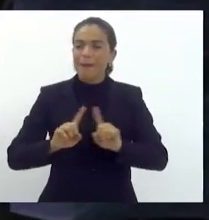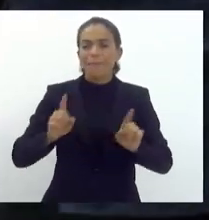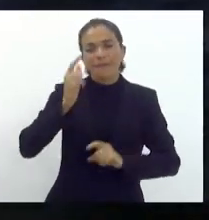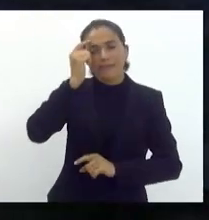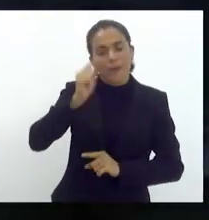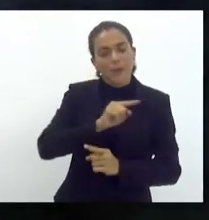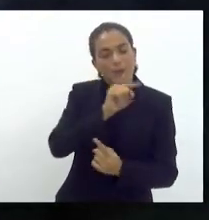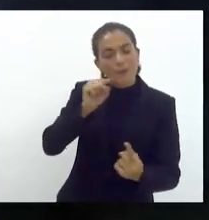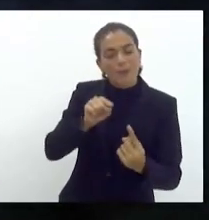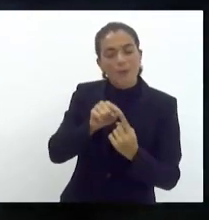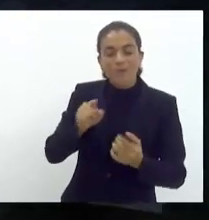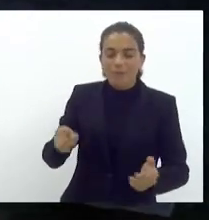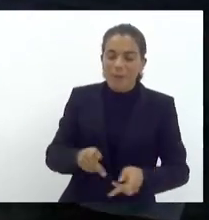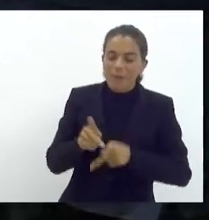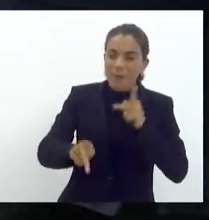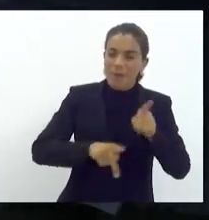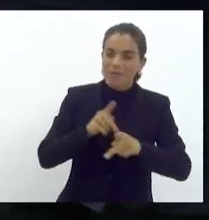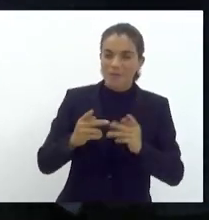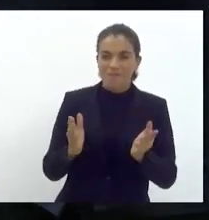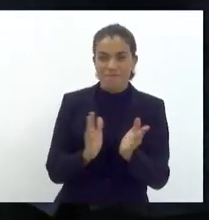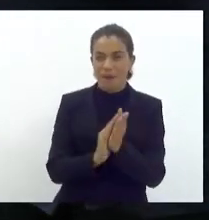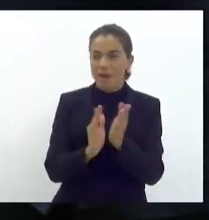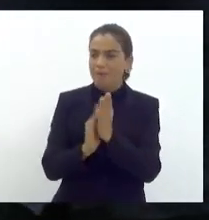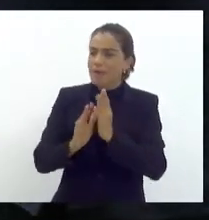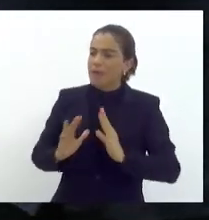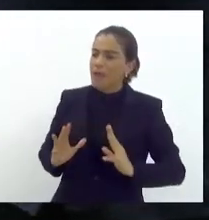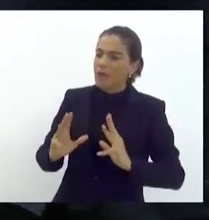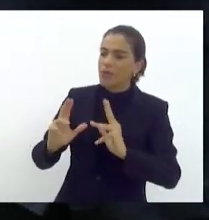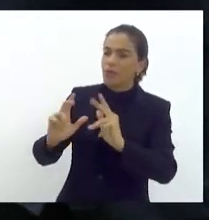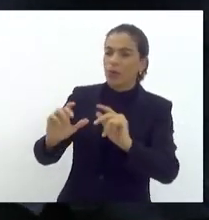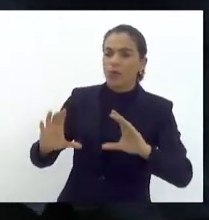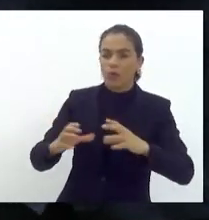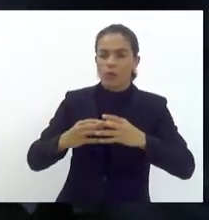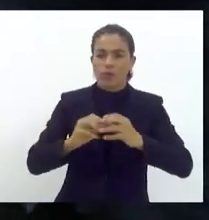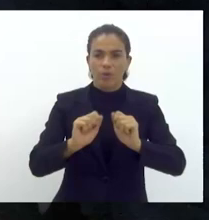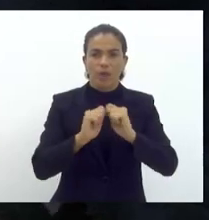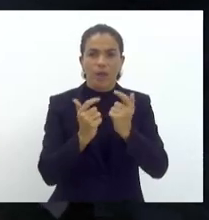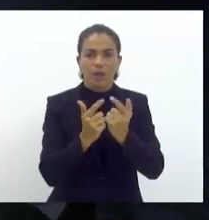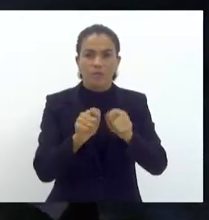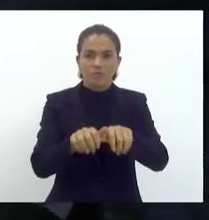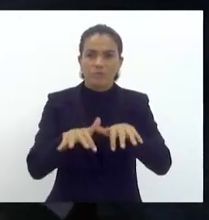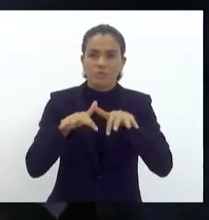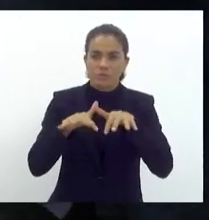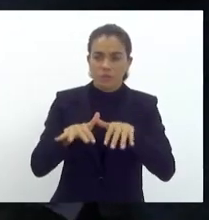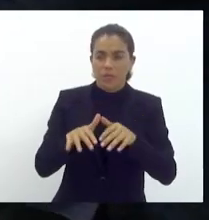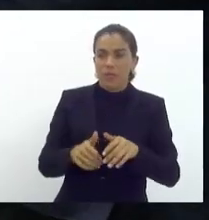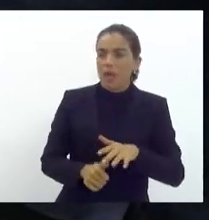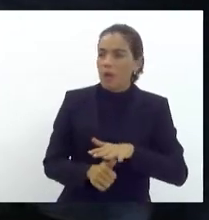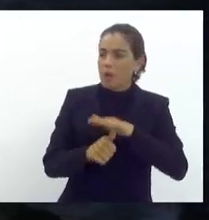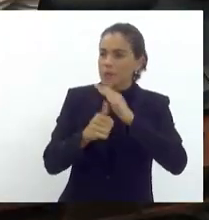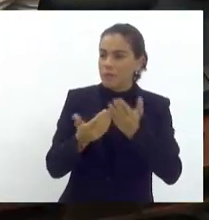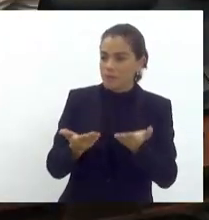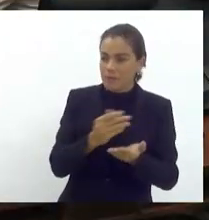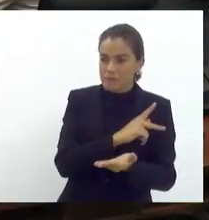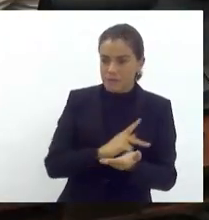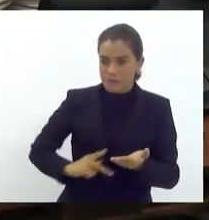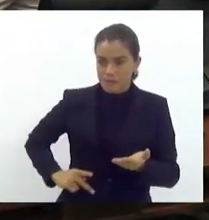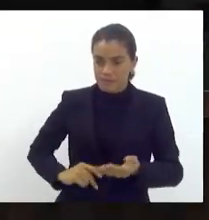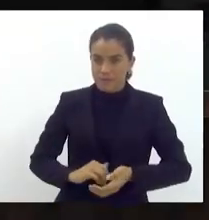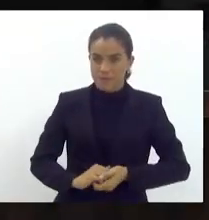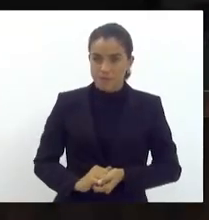daqueles que mais precisam parabéns toda o conjunto dessa casa e a condução de vossa excelência